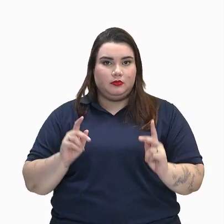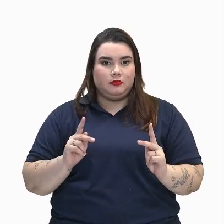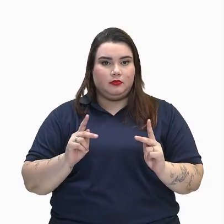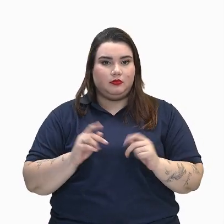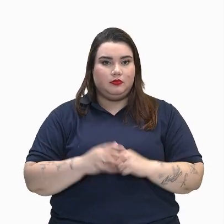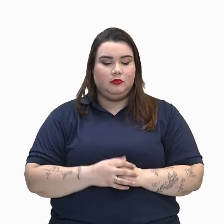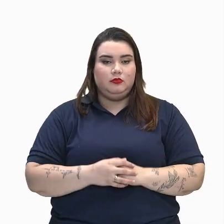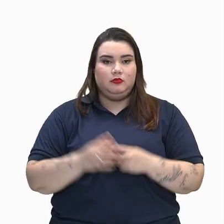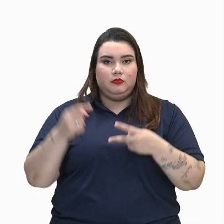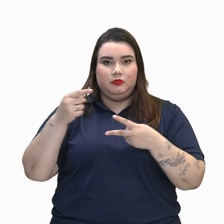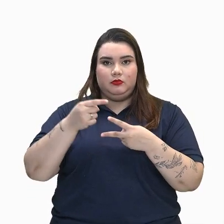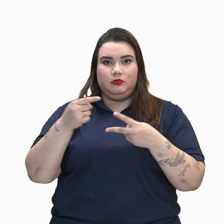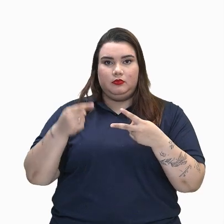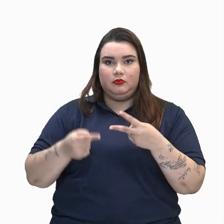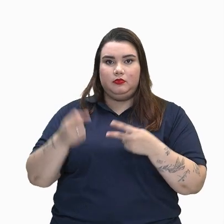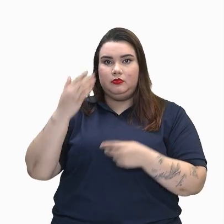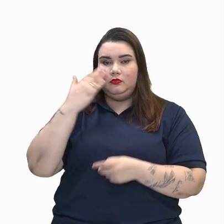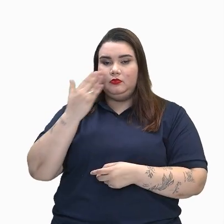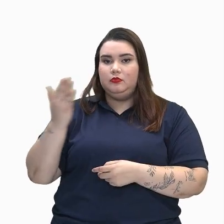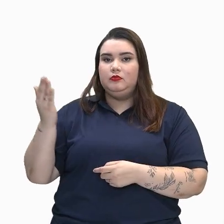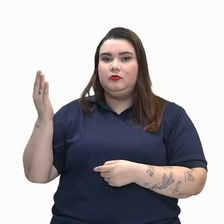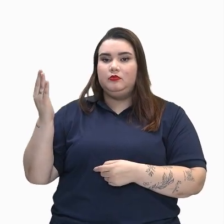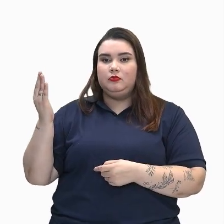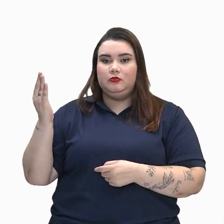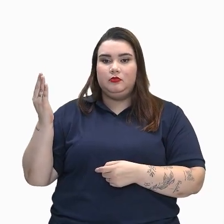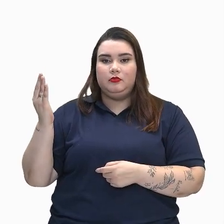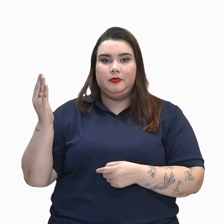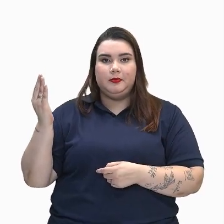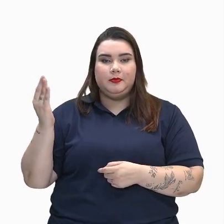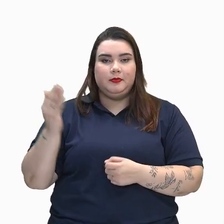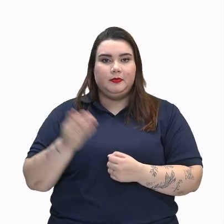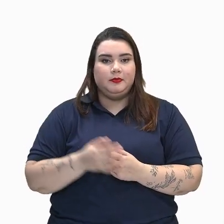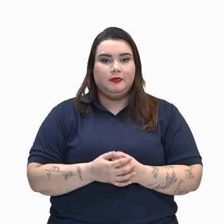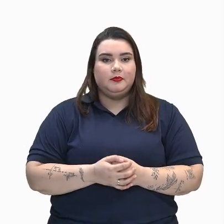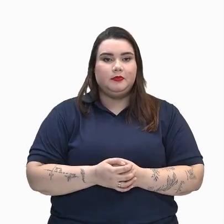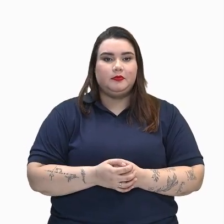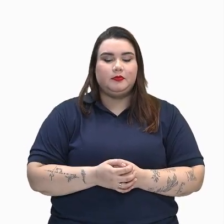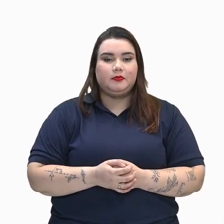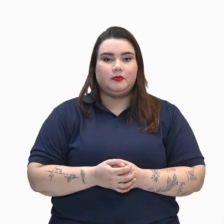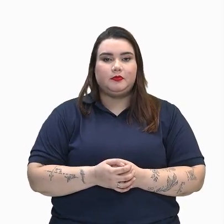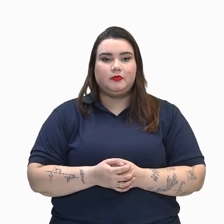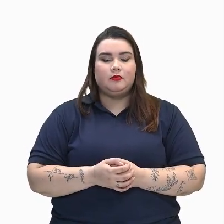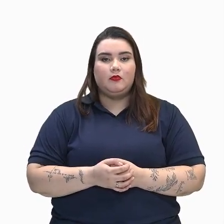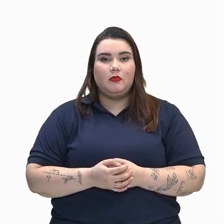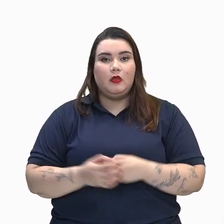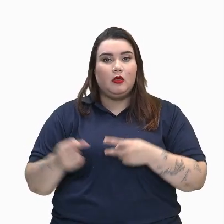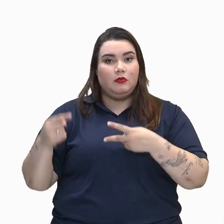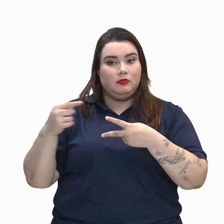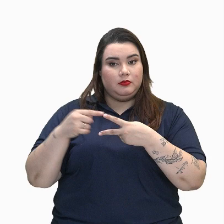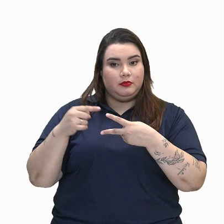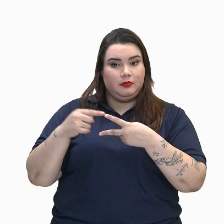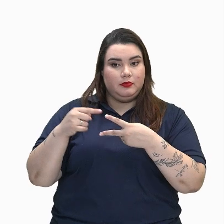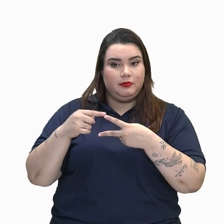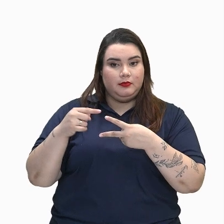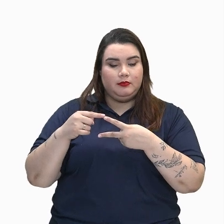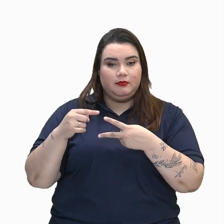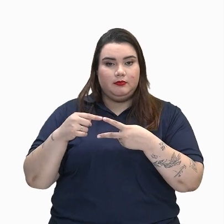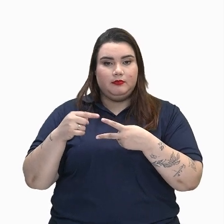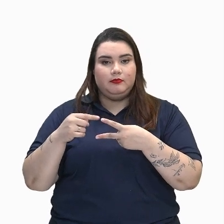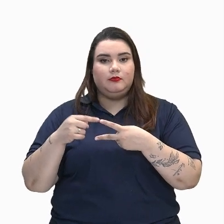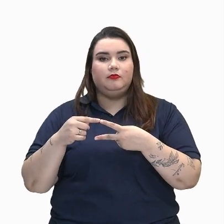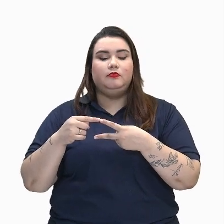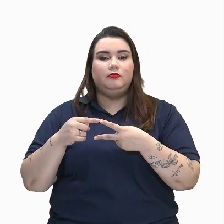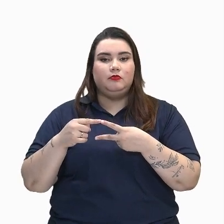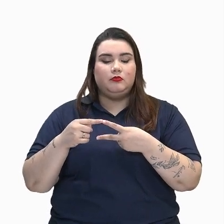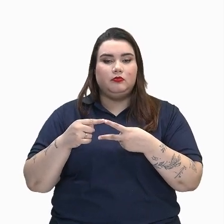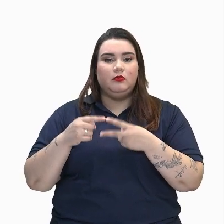Nós temos as perguntas abertas e as perguntas fechadas. Então, as perguntas abertas, elas